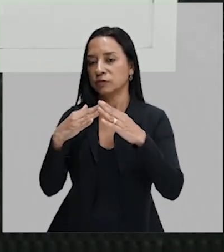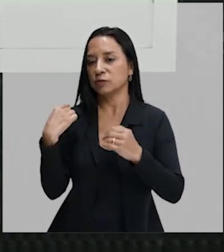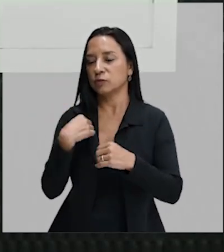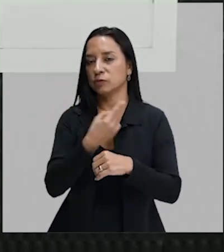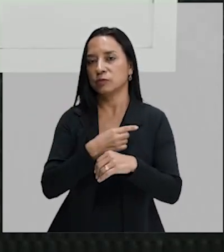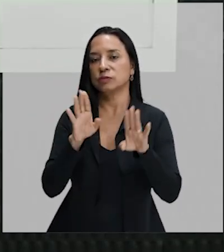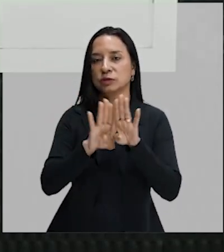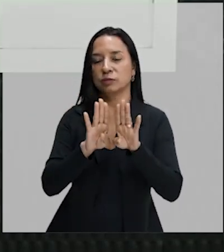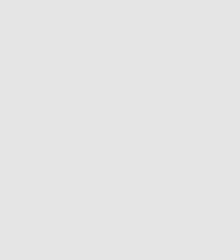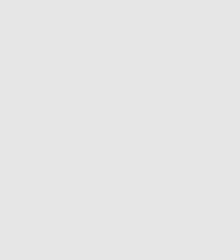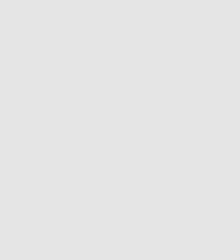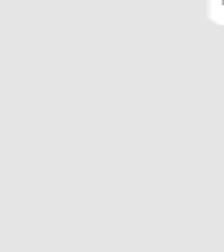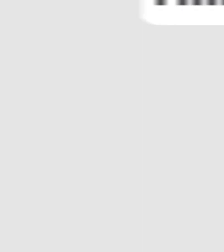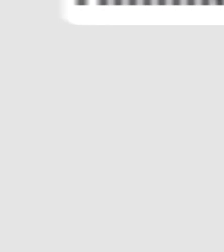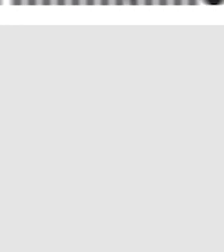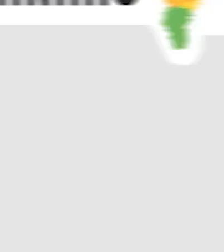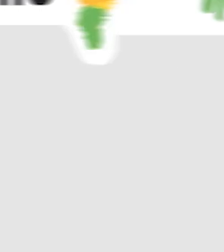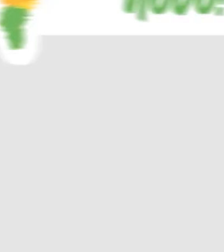Vamos lá, estudem.